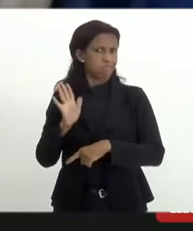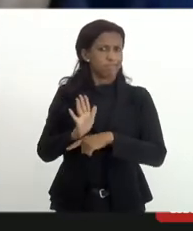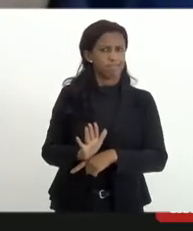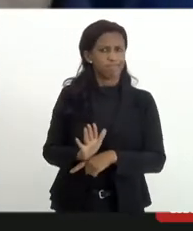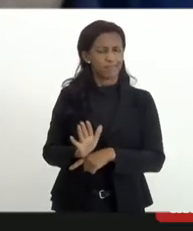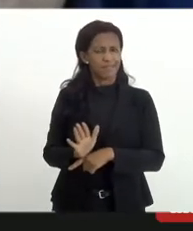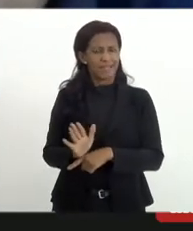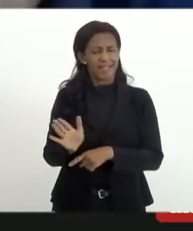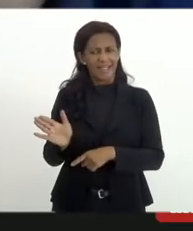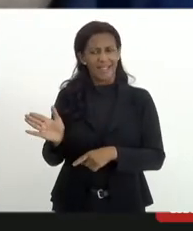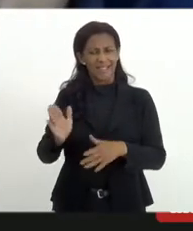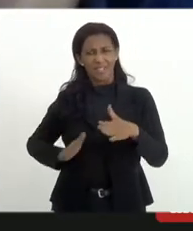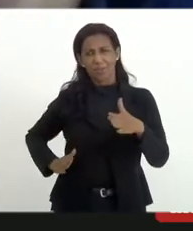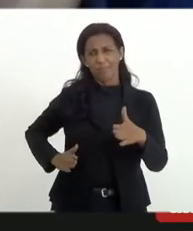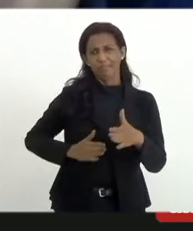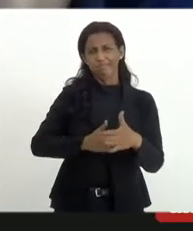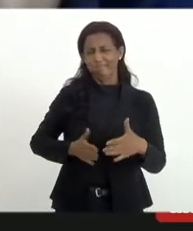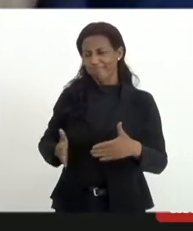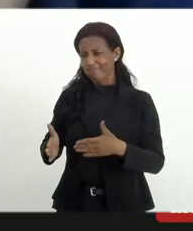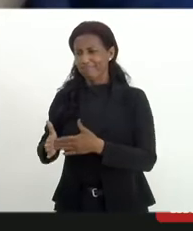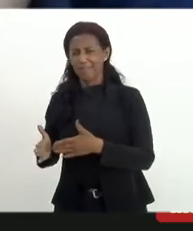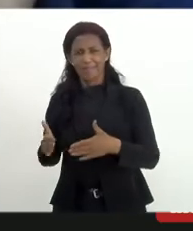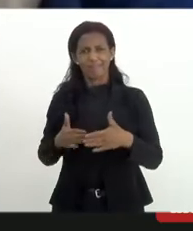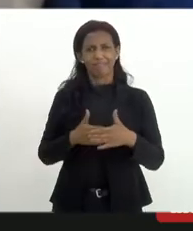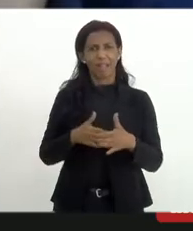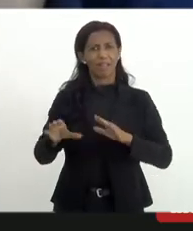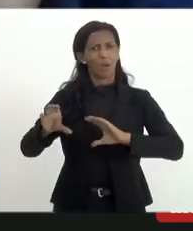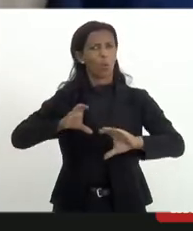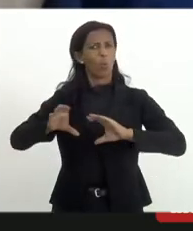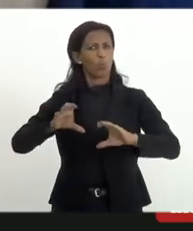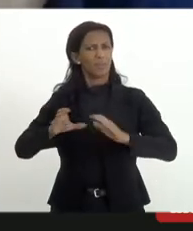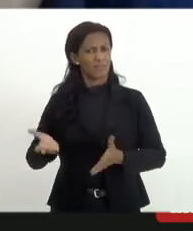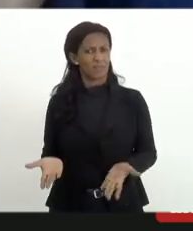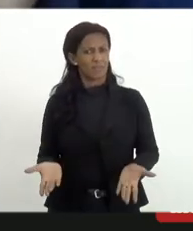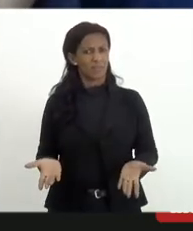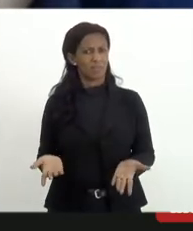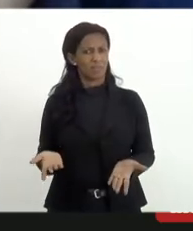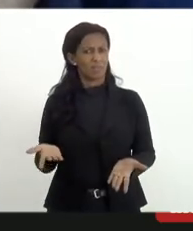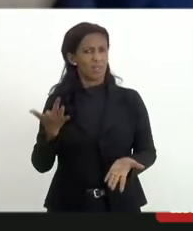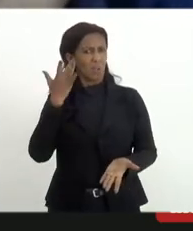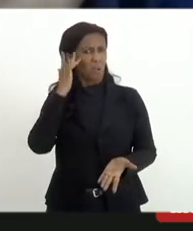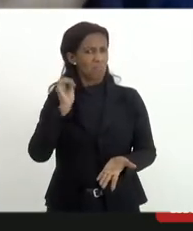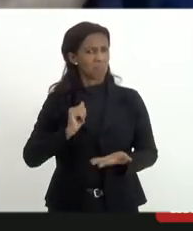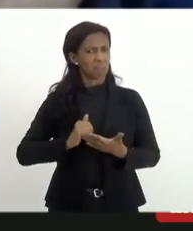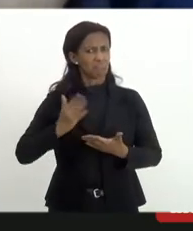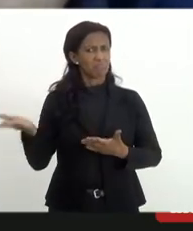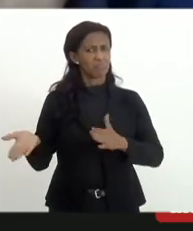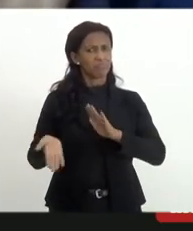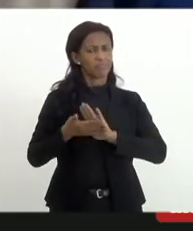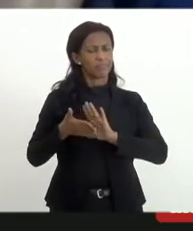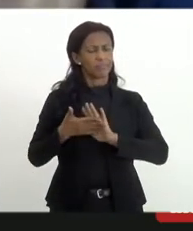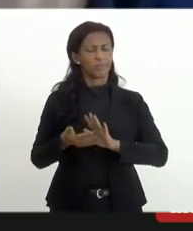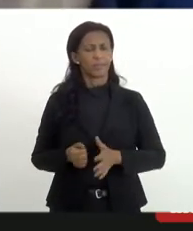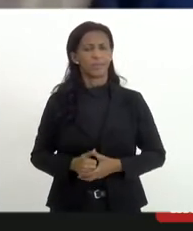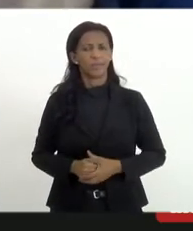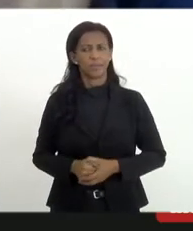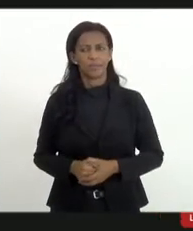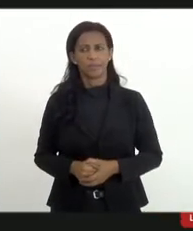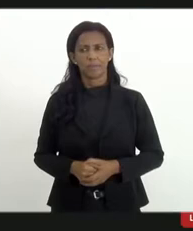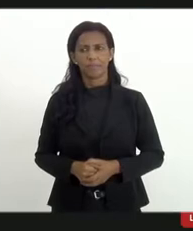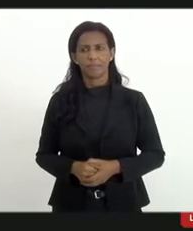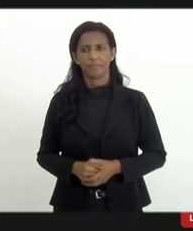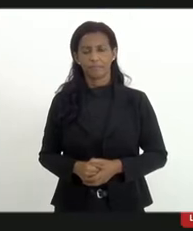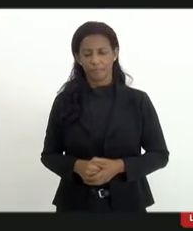essas barreiras de comunicação, que, aliás, acho absolutamente fora de propósito.